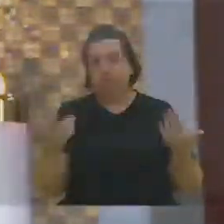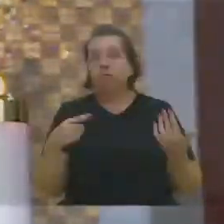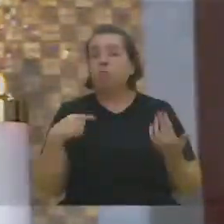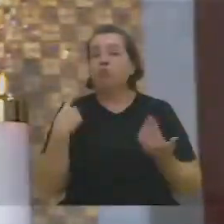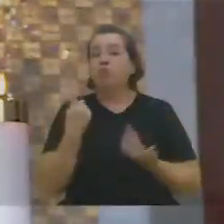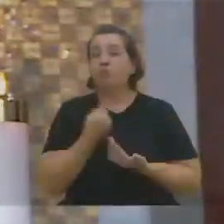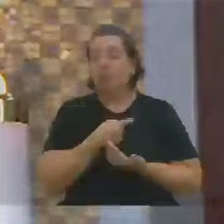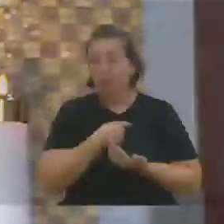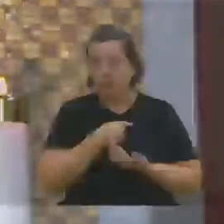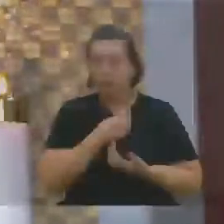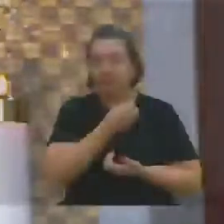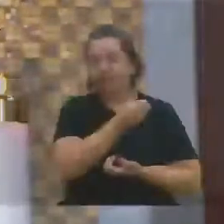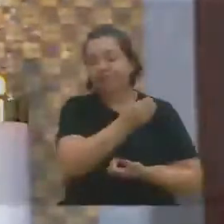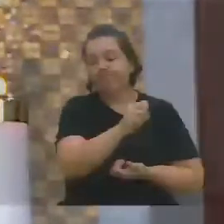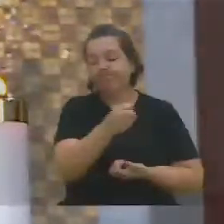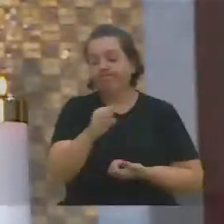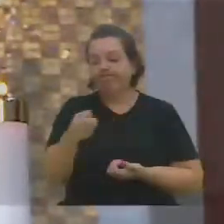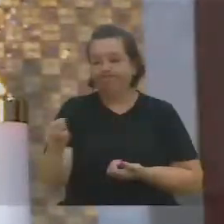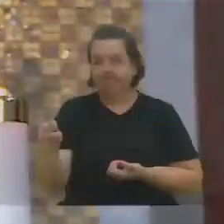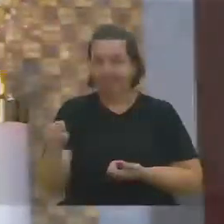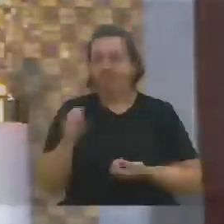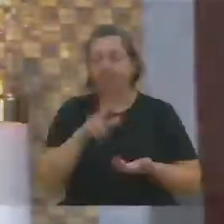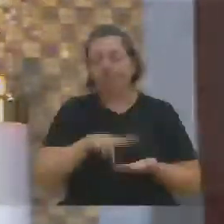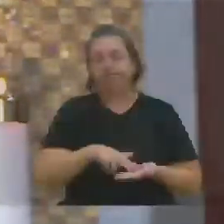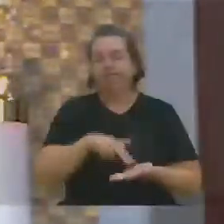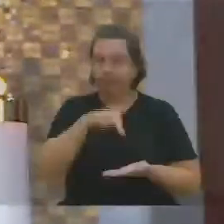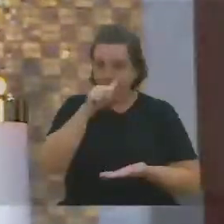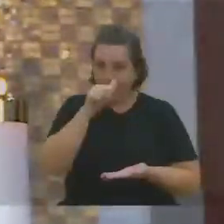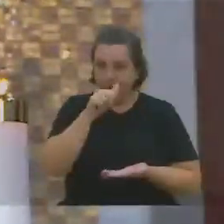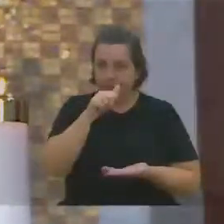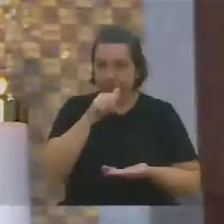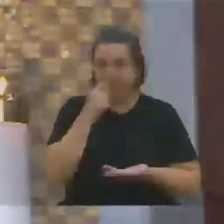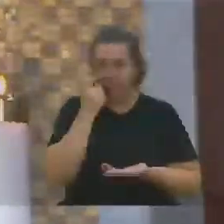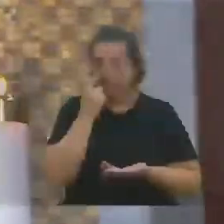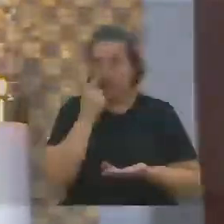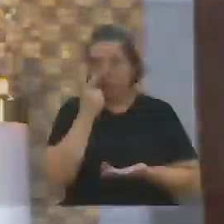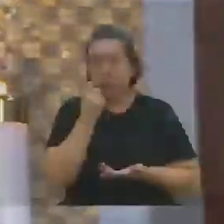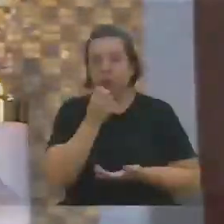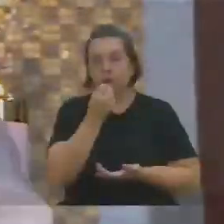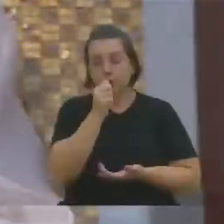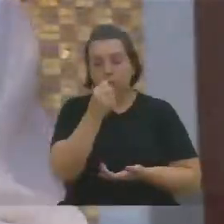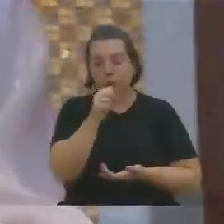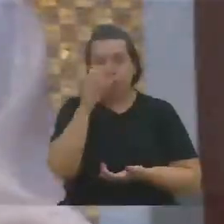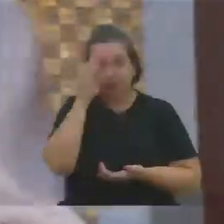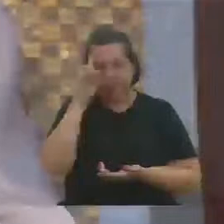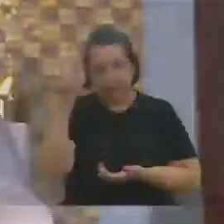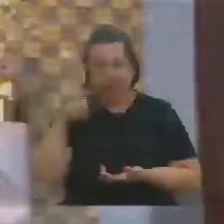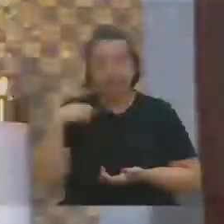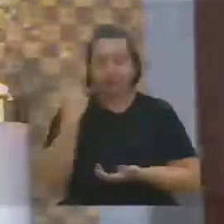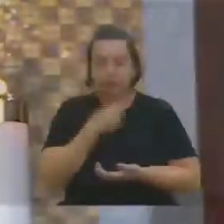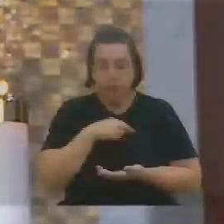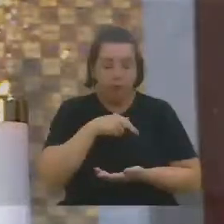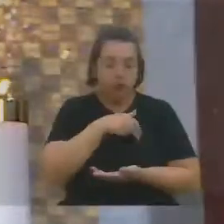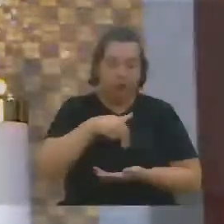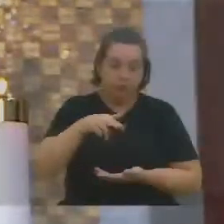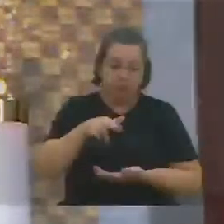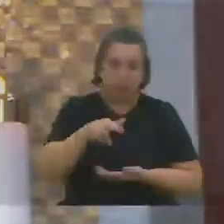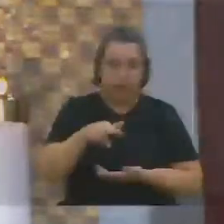Estamos na oitava da Páscoa. Por 8 dias, da qual estamos